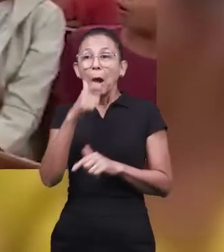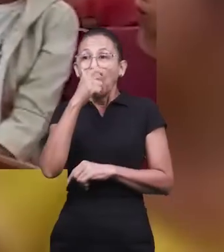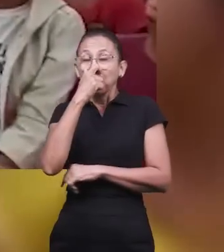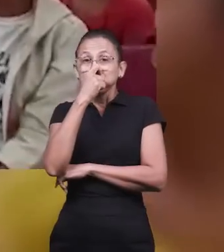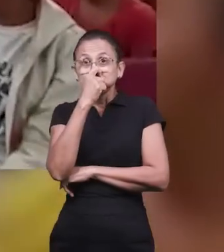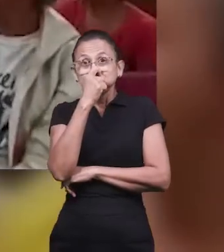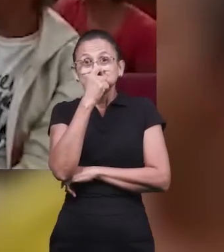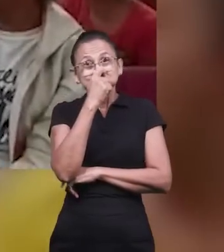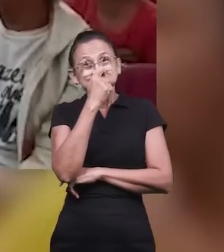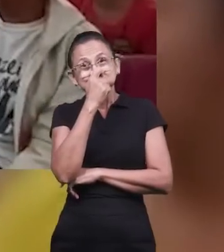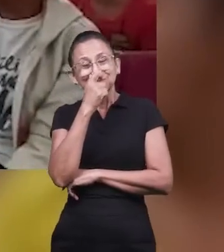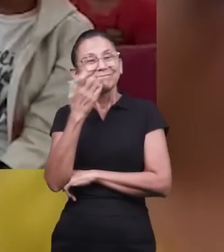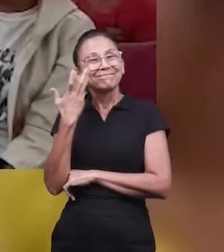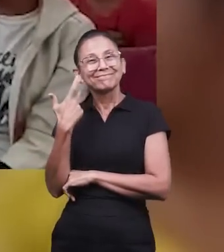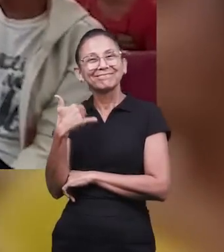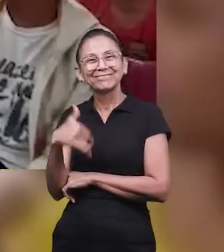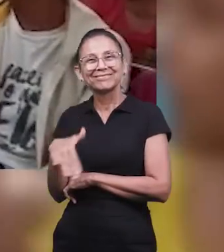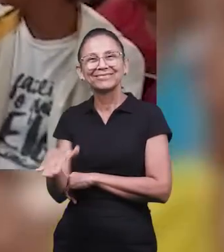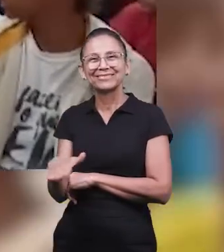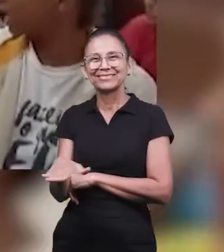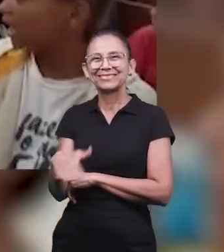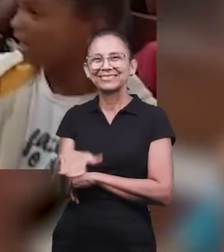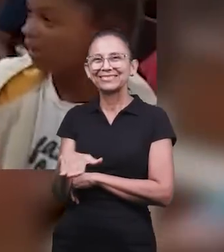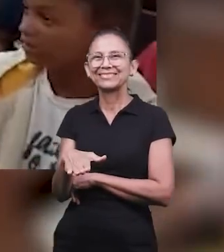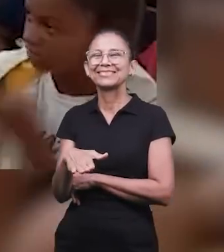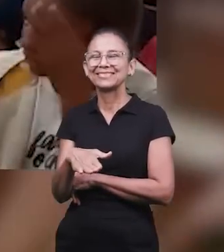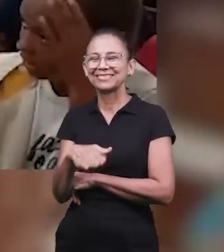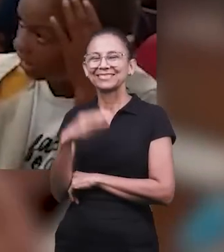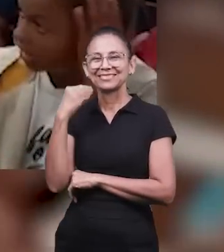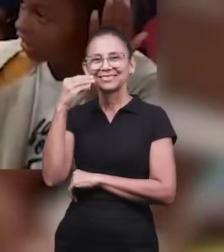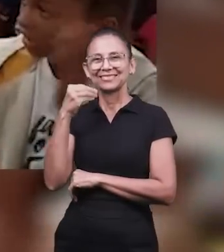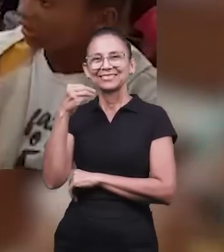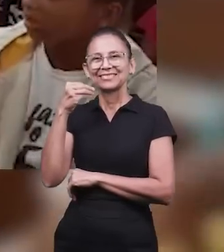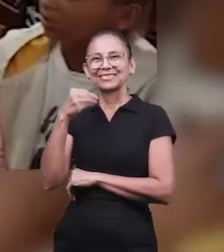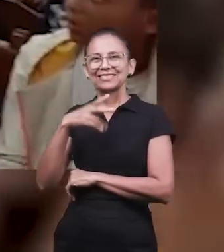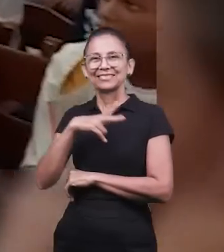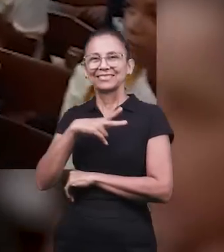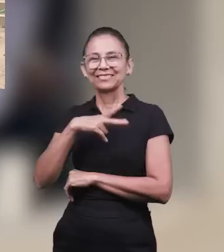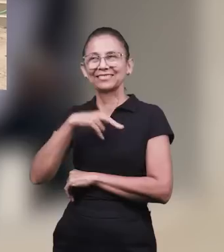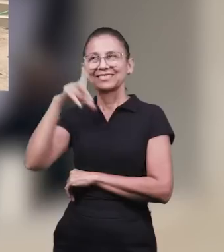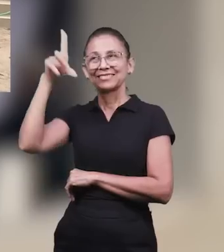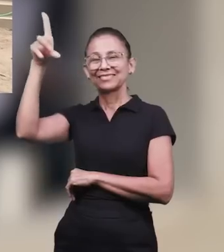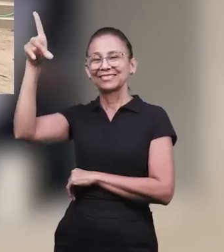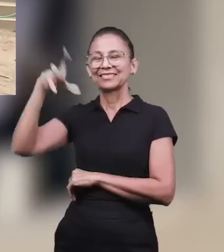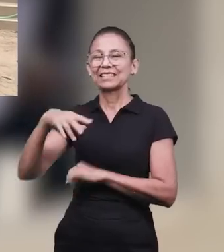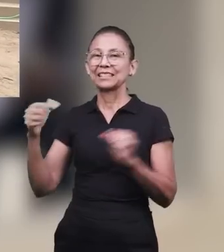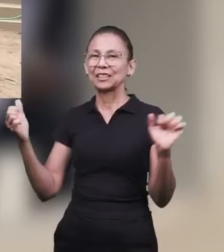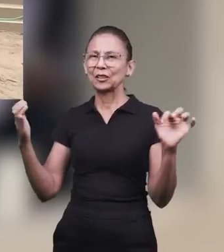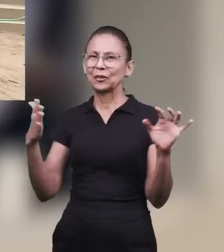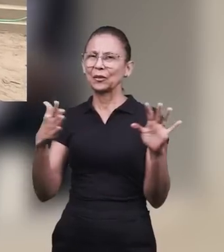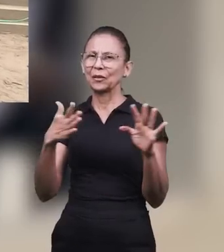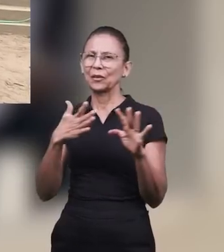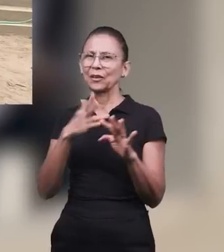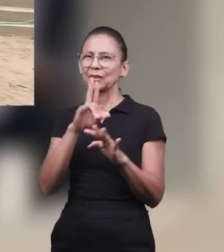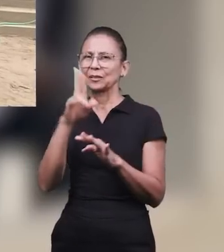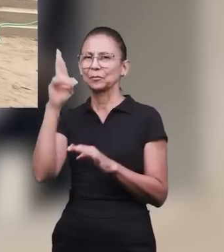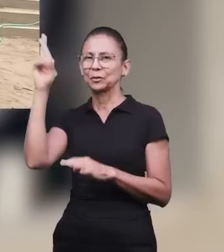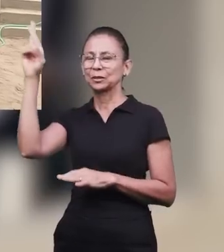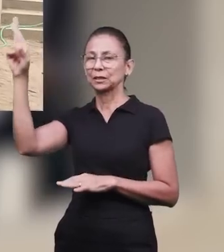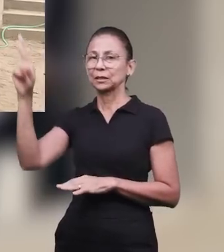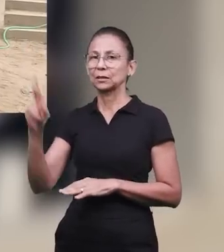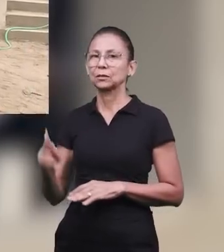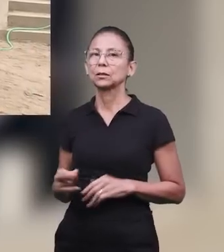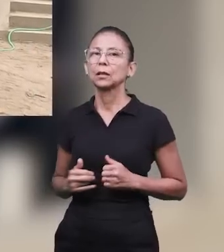de crianças que ouviram a voz do Senhor e viveram uma experiência pessoal com Deus. E para a glória do Senhor, mais um trabalho